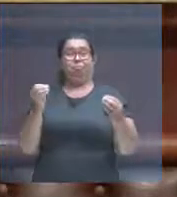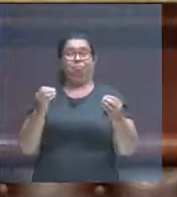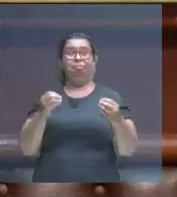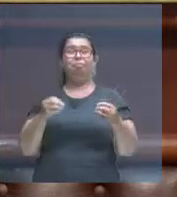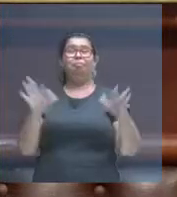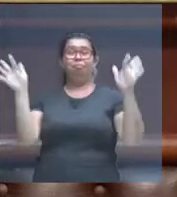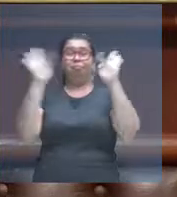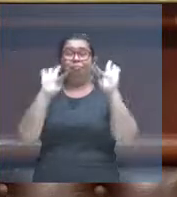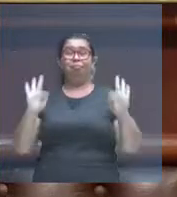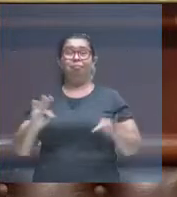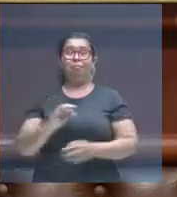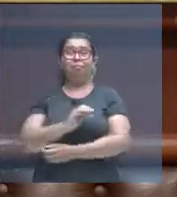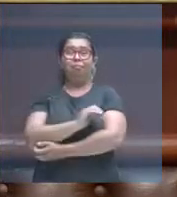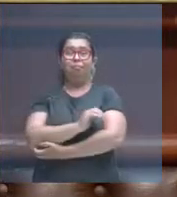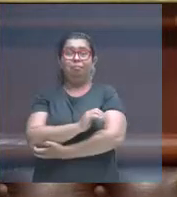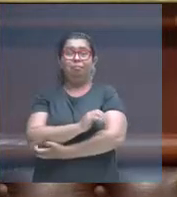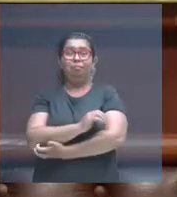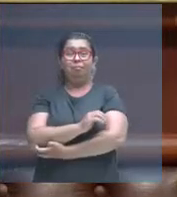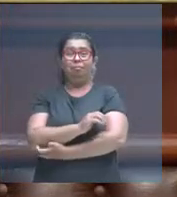a verdade para você.